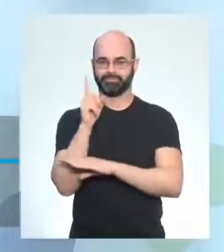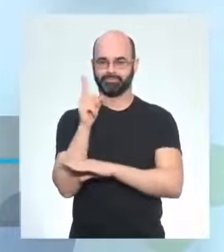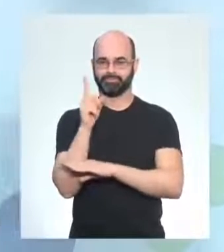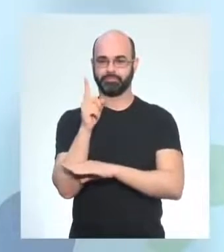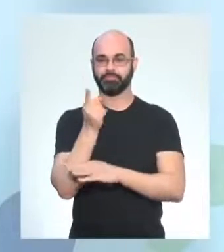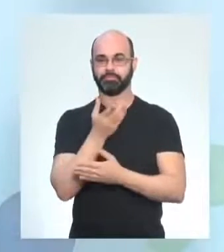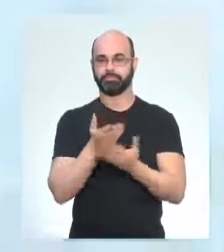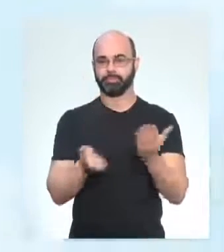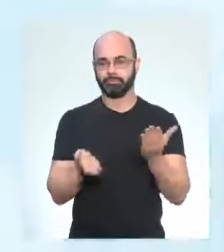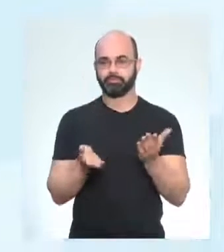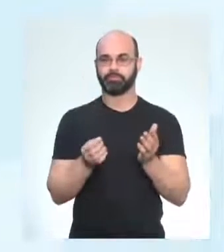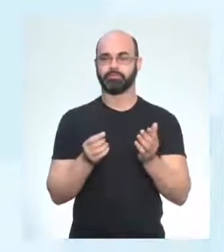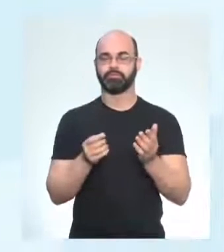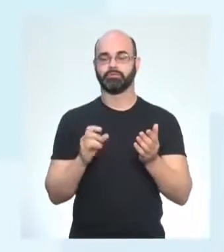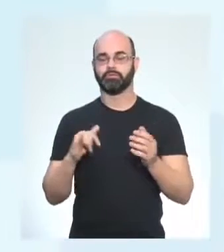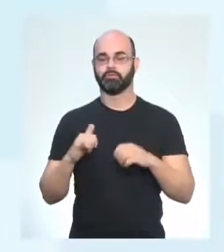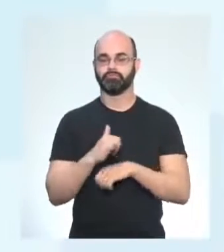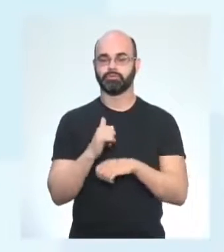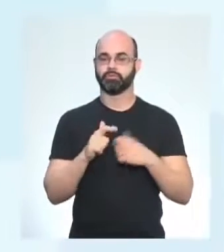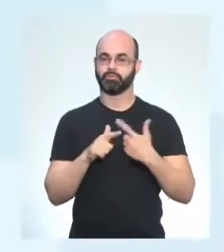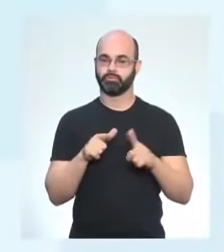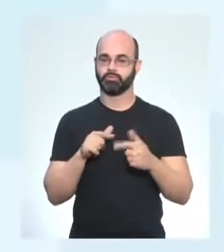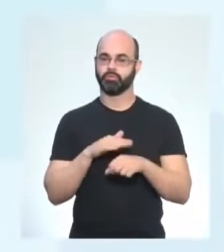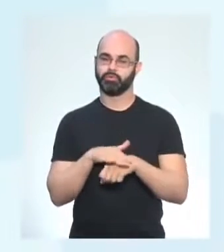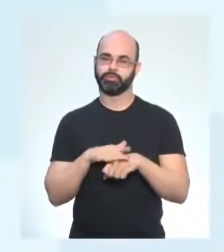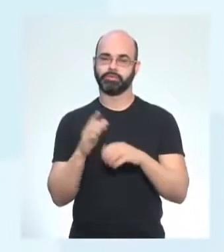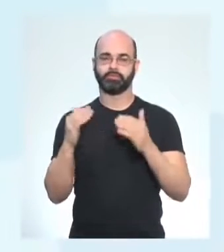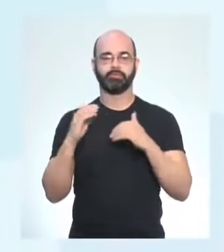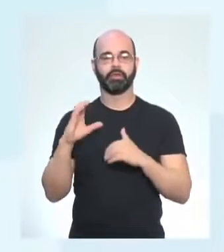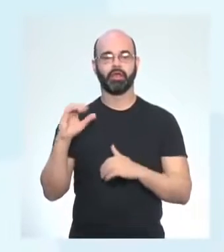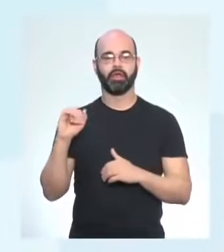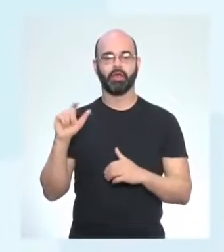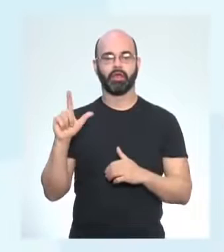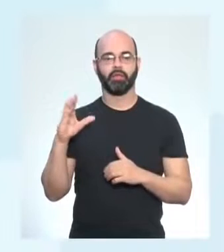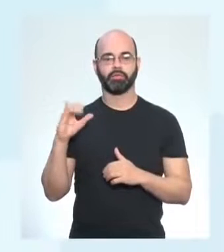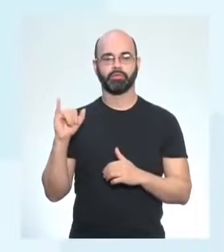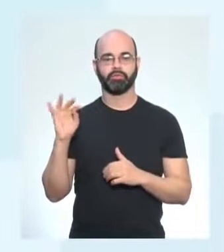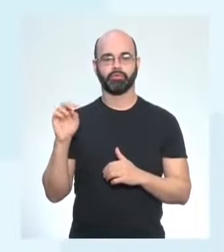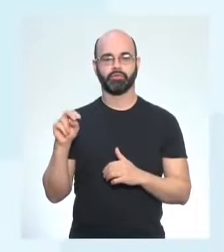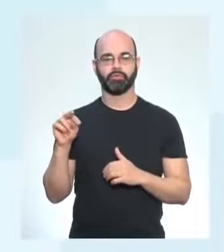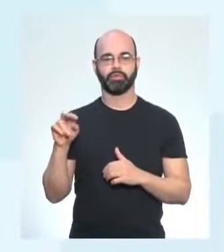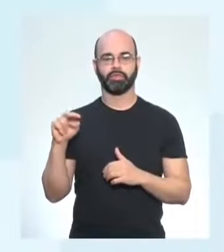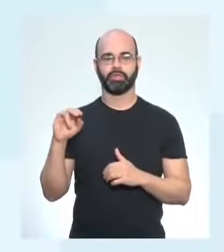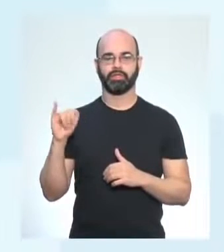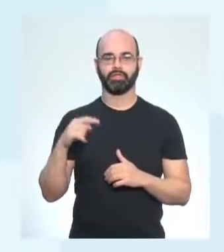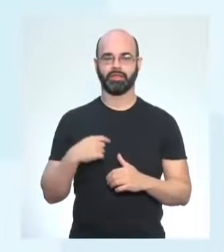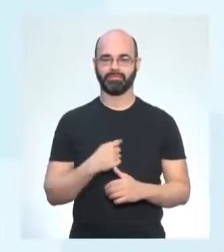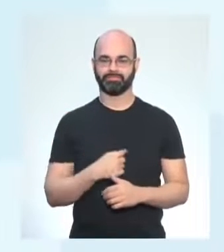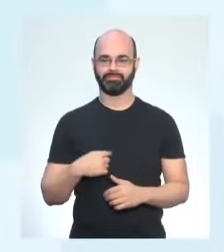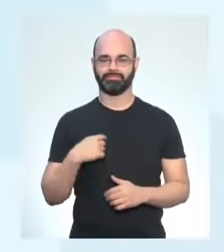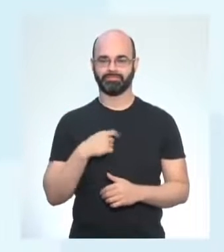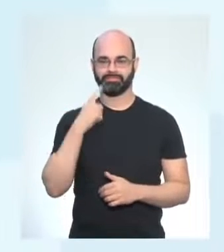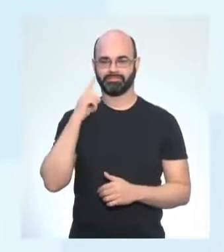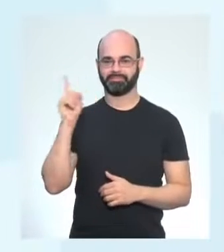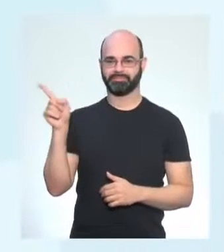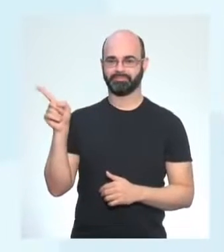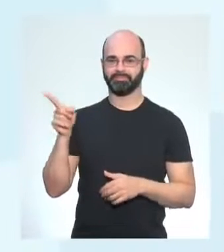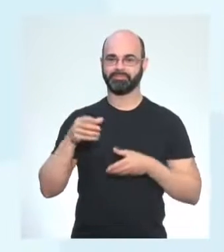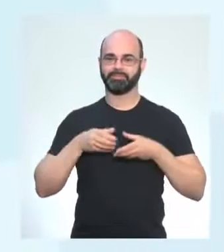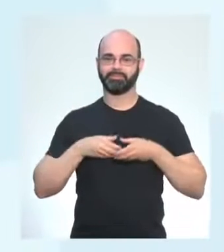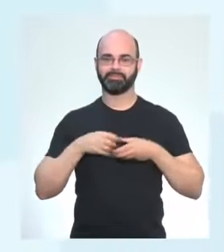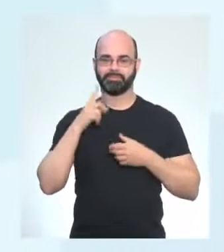a calcitonina, tá? Que estimula a incorporação de cálcio nos ossos. Olhem que interessante, né? Então, está